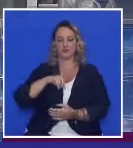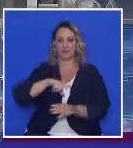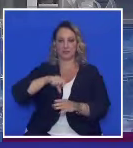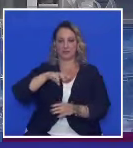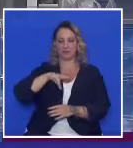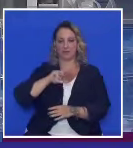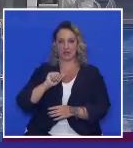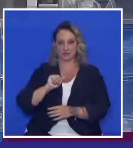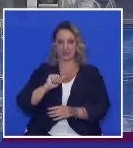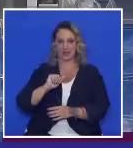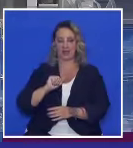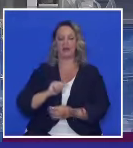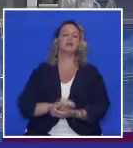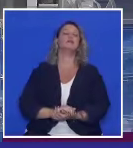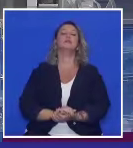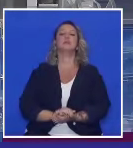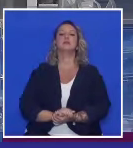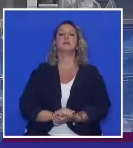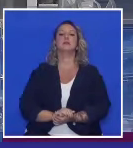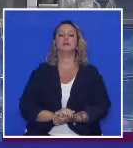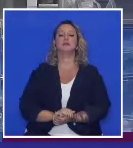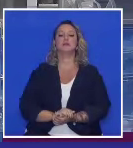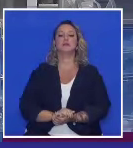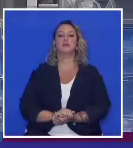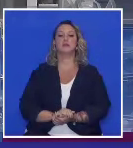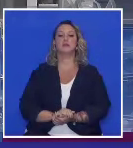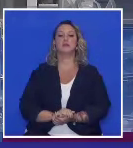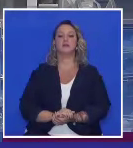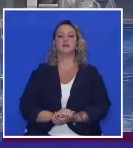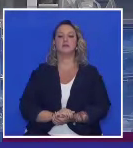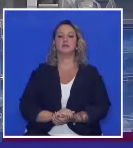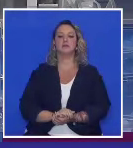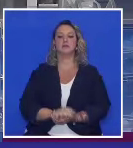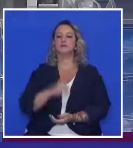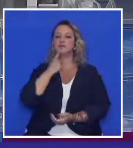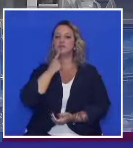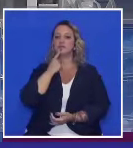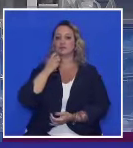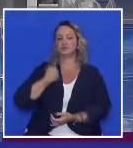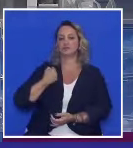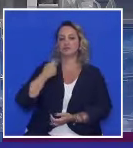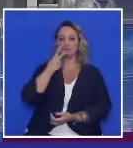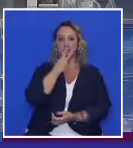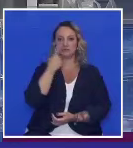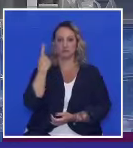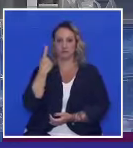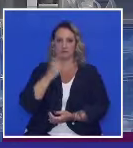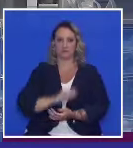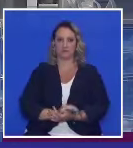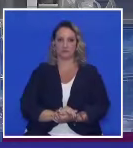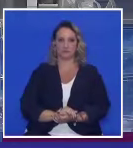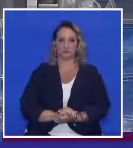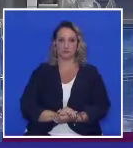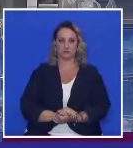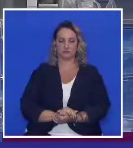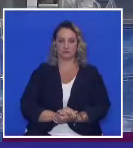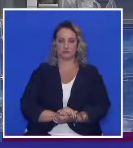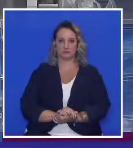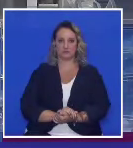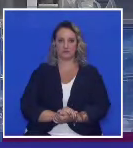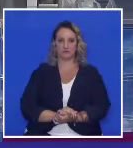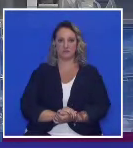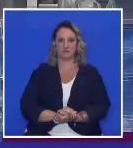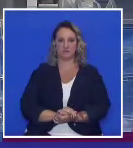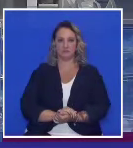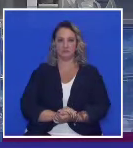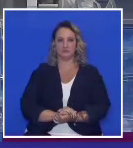Mega Sena, o primeiro sorteio na faixa das 20 horas. Bola vermelha número 21, vermelha 21.